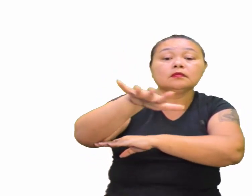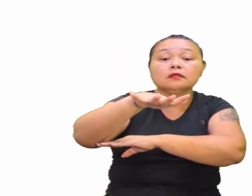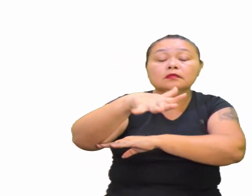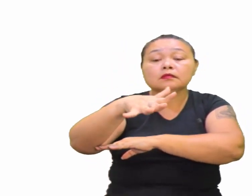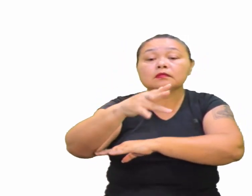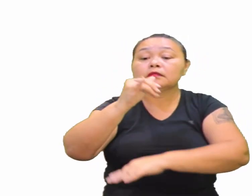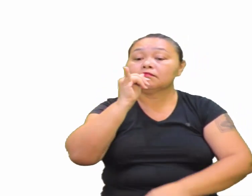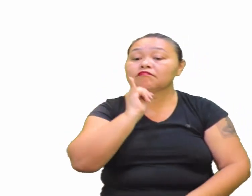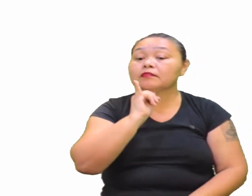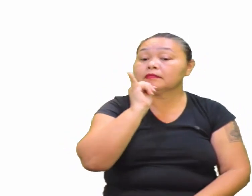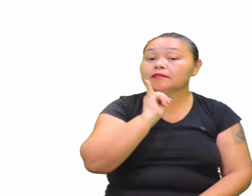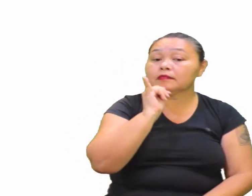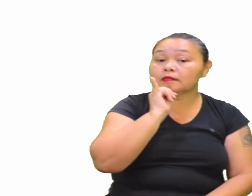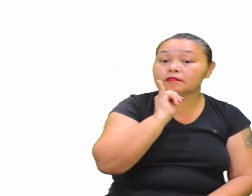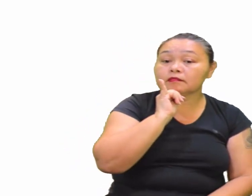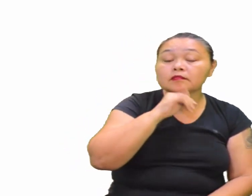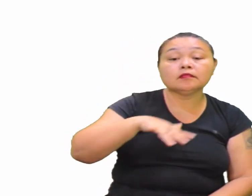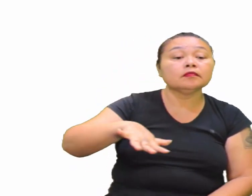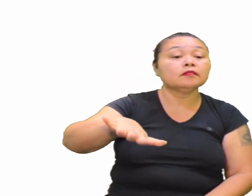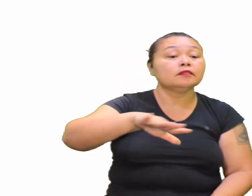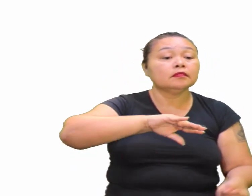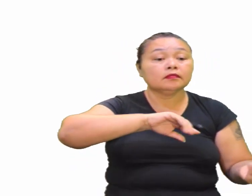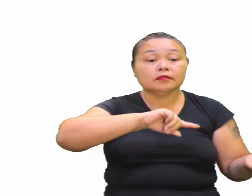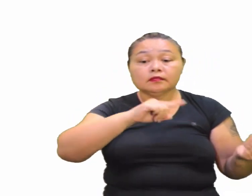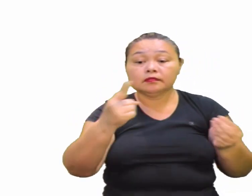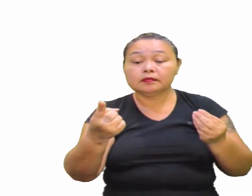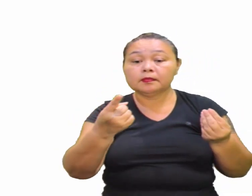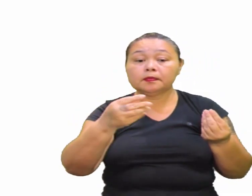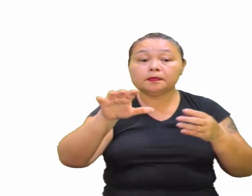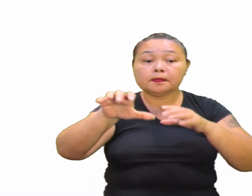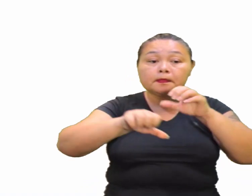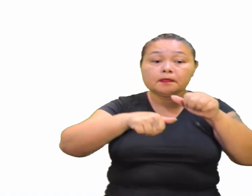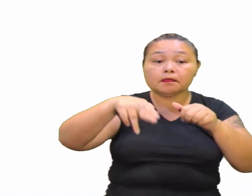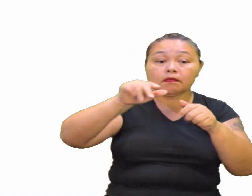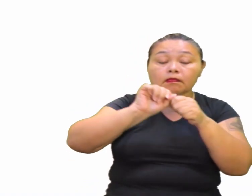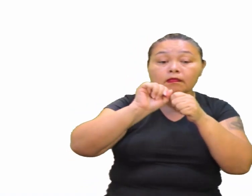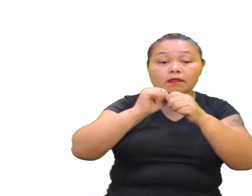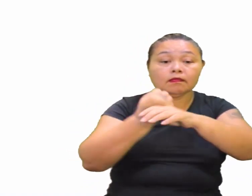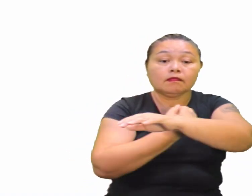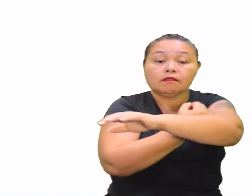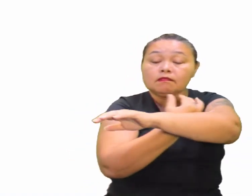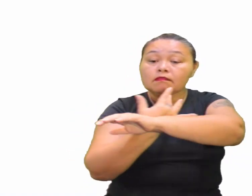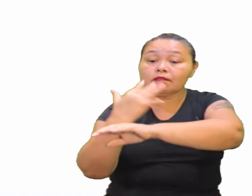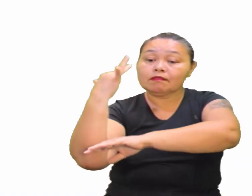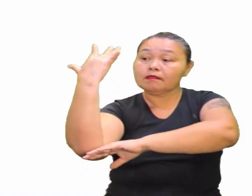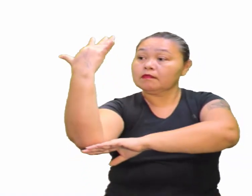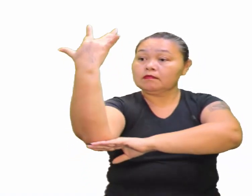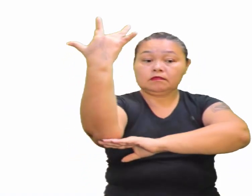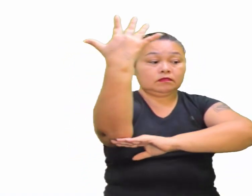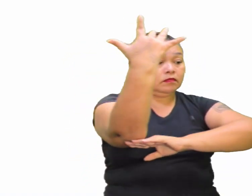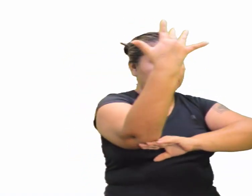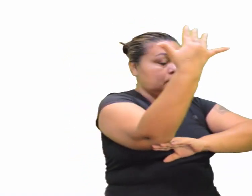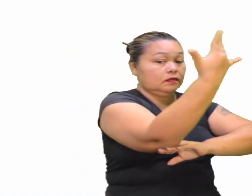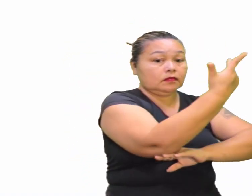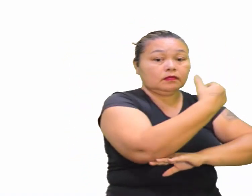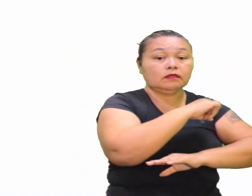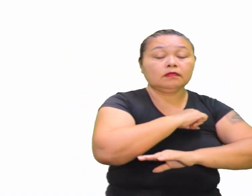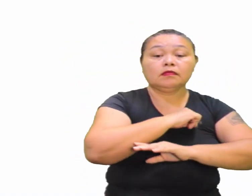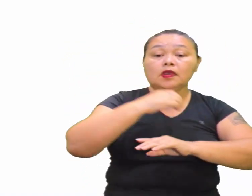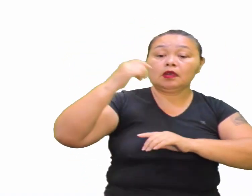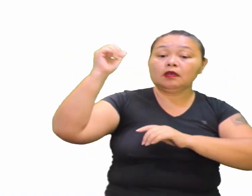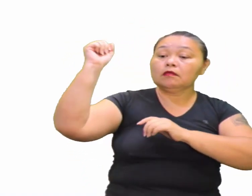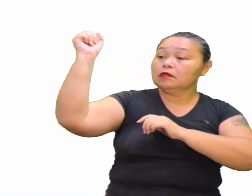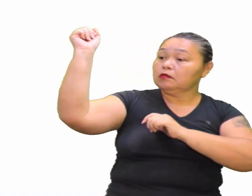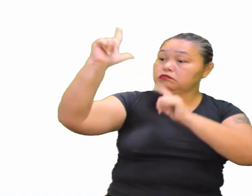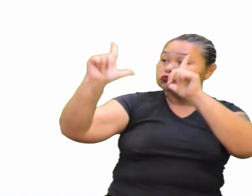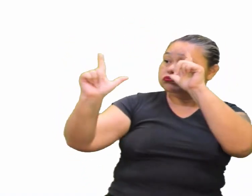geofísico-químicas. Exemplos, ambientes de transição entre, por exemplo, mangues e vegetação de florestas, tempestades